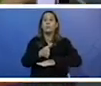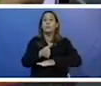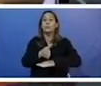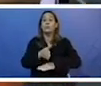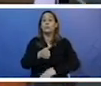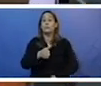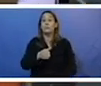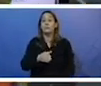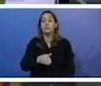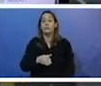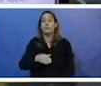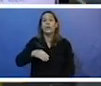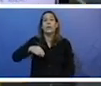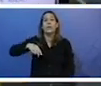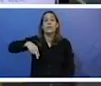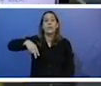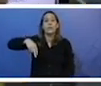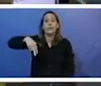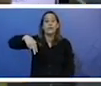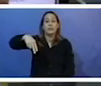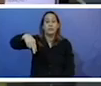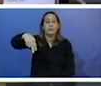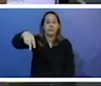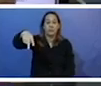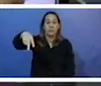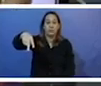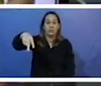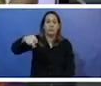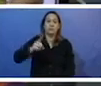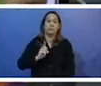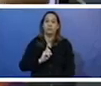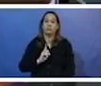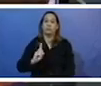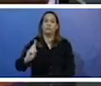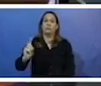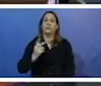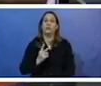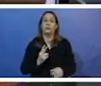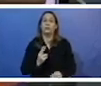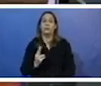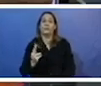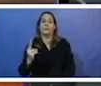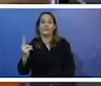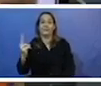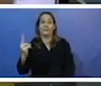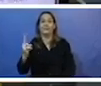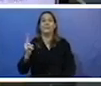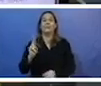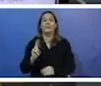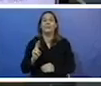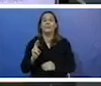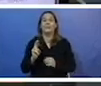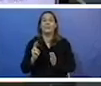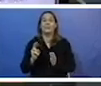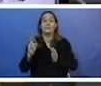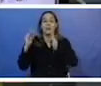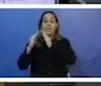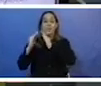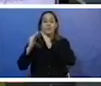Ah, elas estão caminhando para a casinha de doces. Por que que a gente sabe? Ó, elas